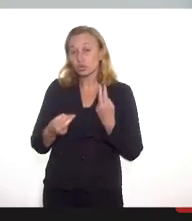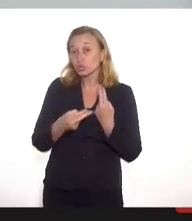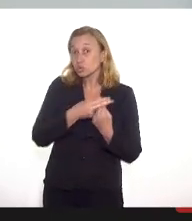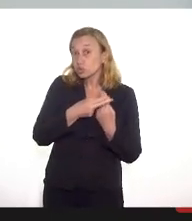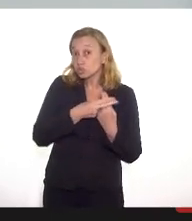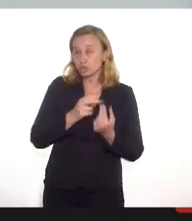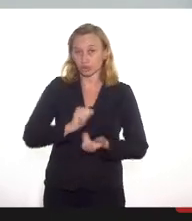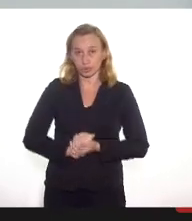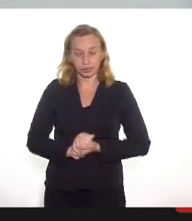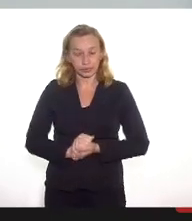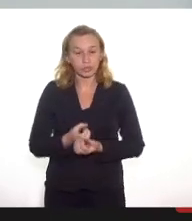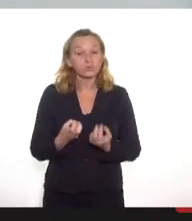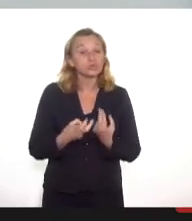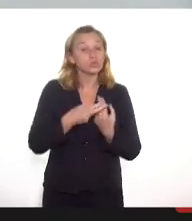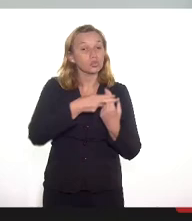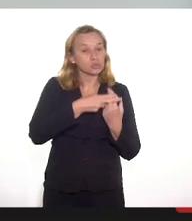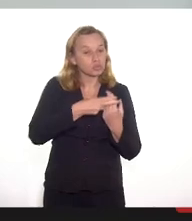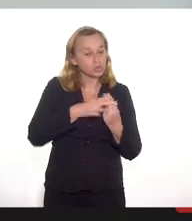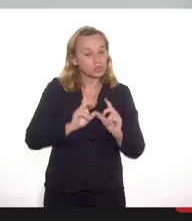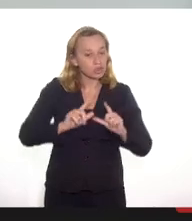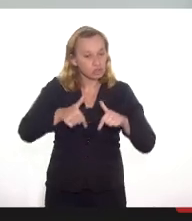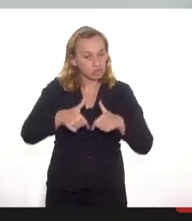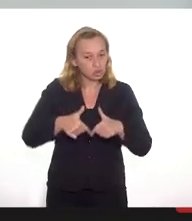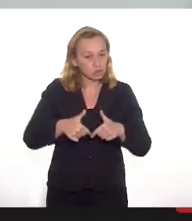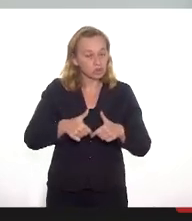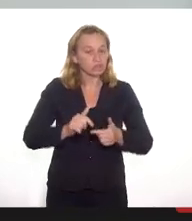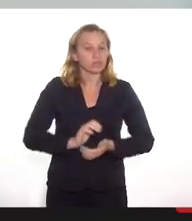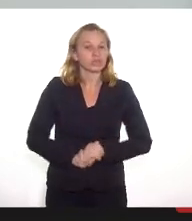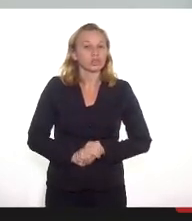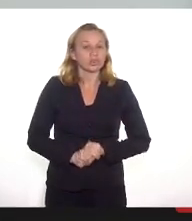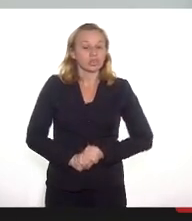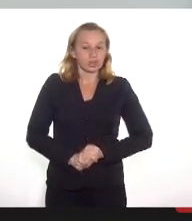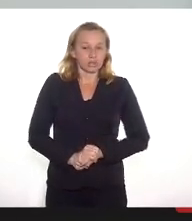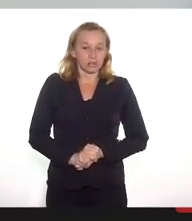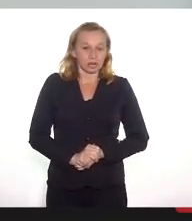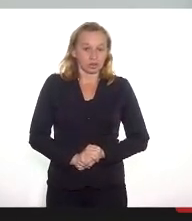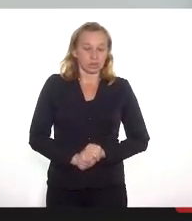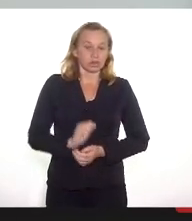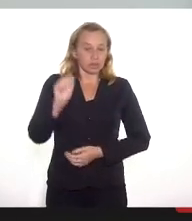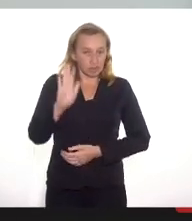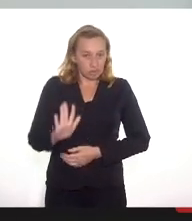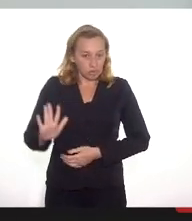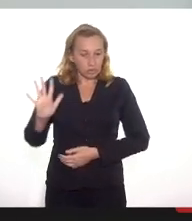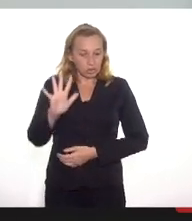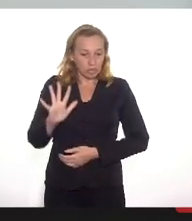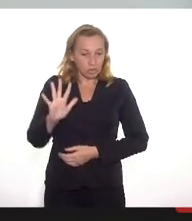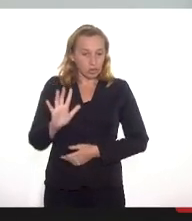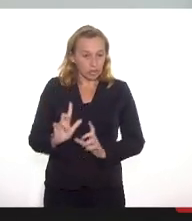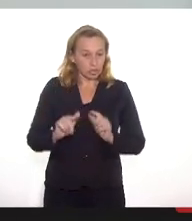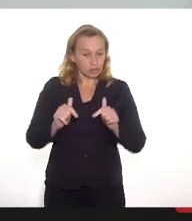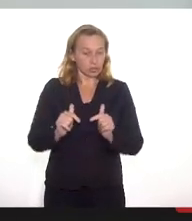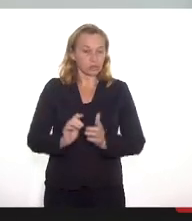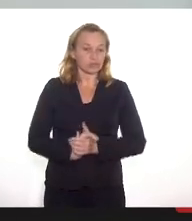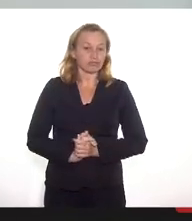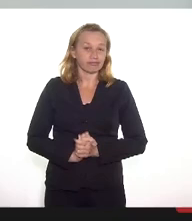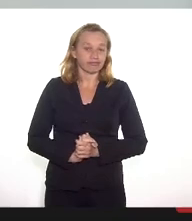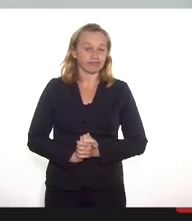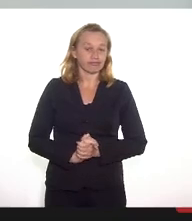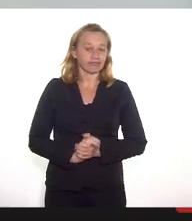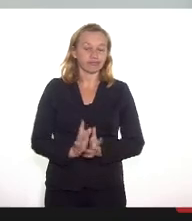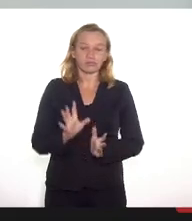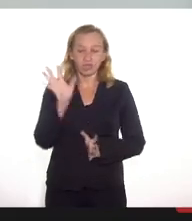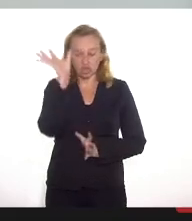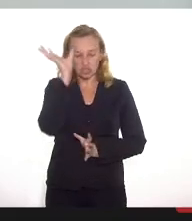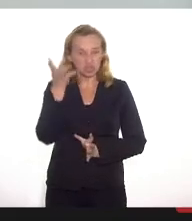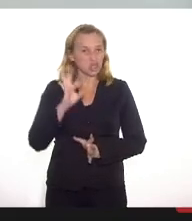o SUS funcionando o programa nacional de imunizações Nacional ele é nacional funcionam seria tudo